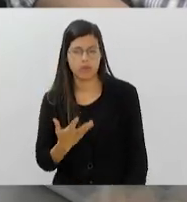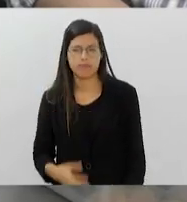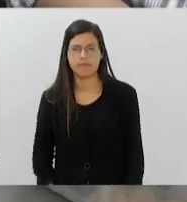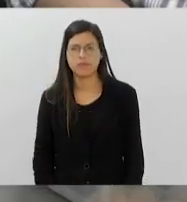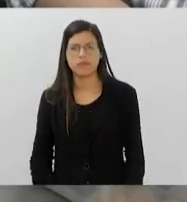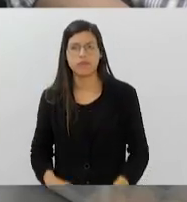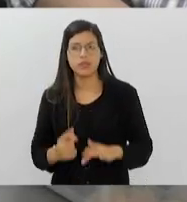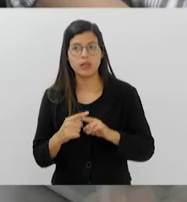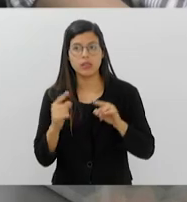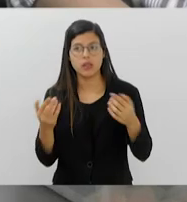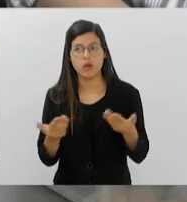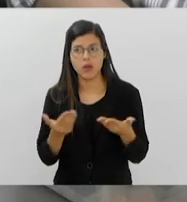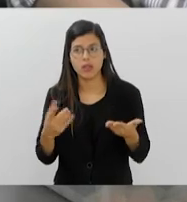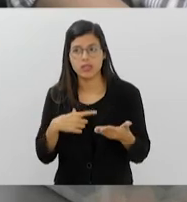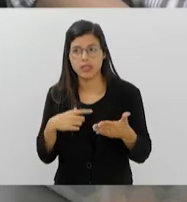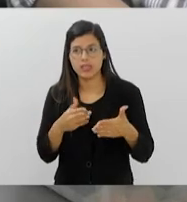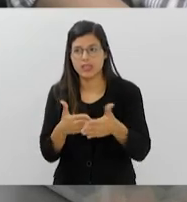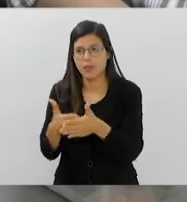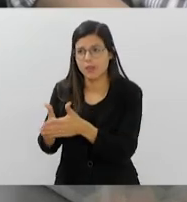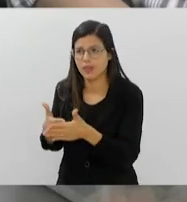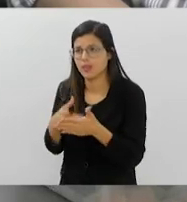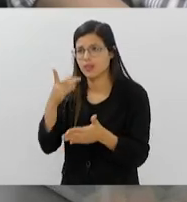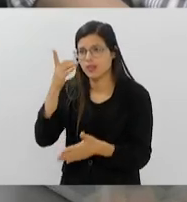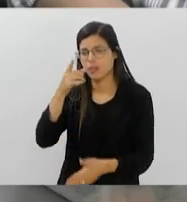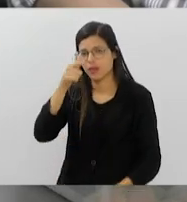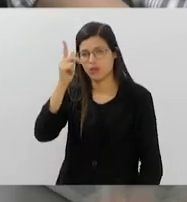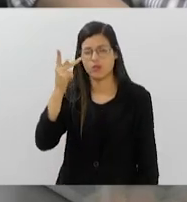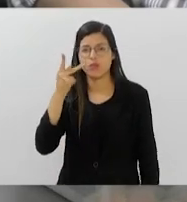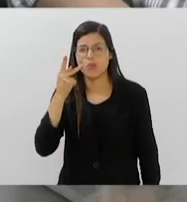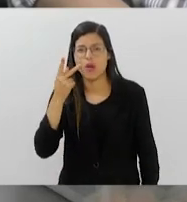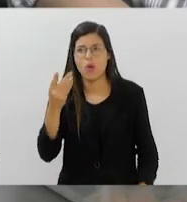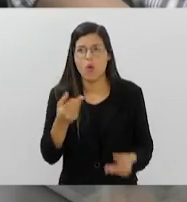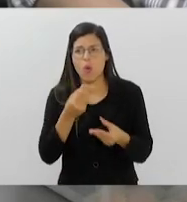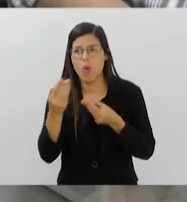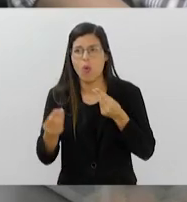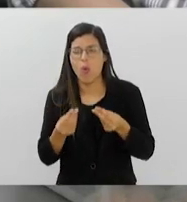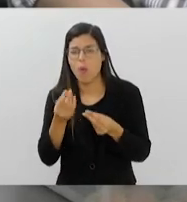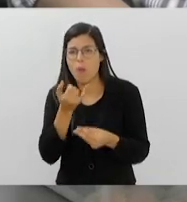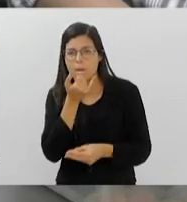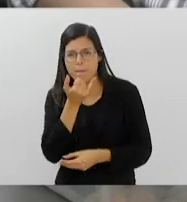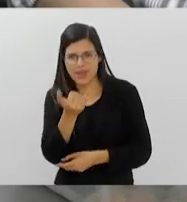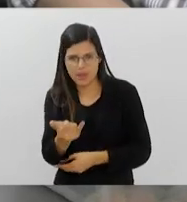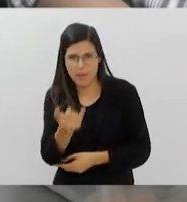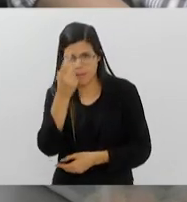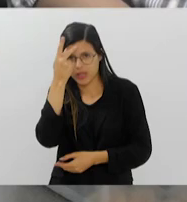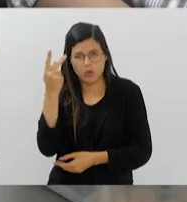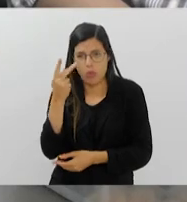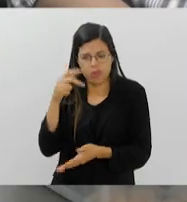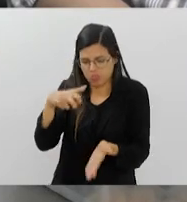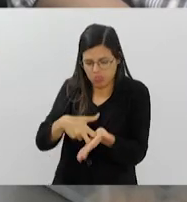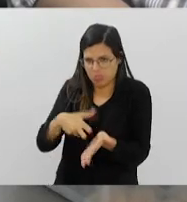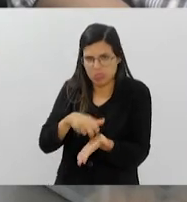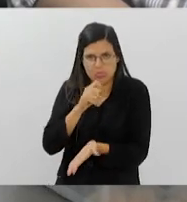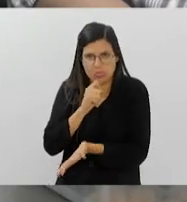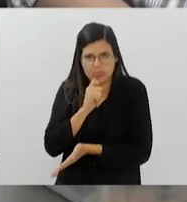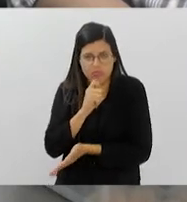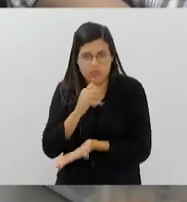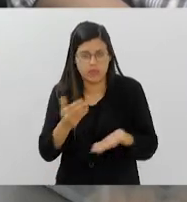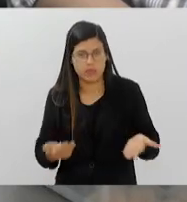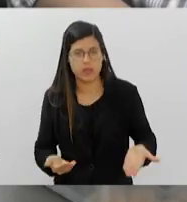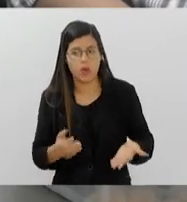há esse impeditivo que o deputado Luiz Paulo levantou, quer dizer, como anistiar alguém que não foi punido? Ou que o deputado Vinícius Cozolino